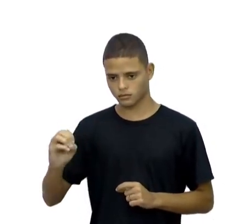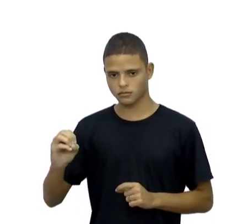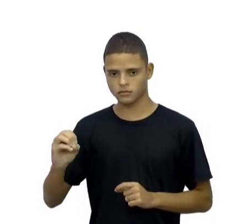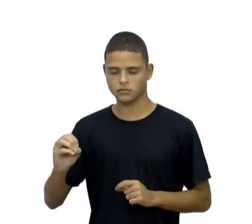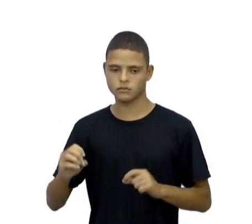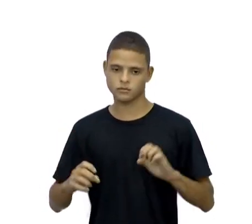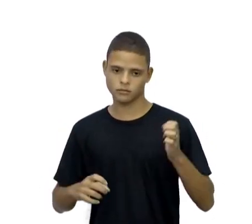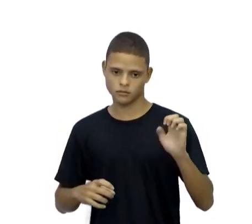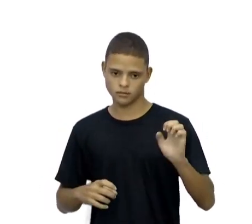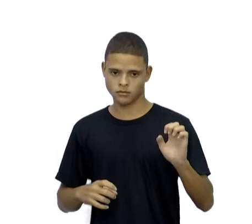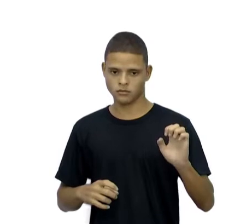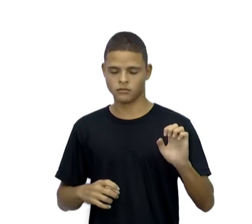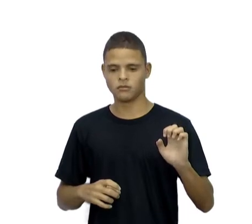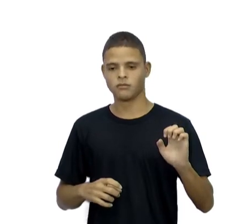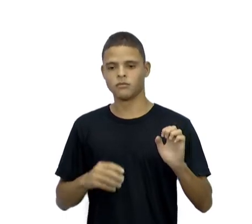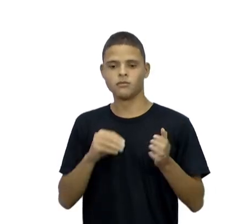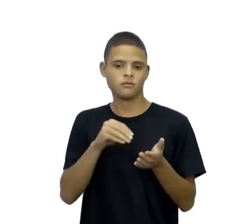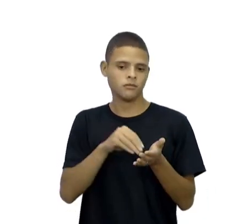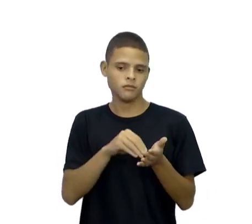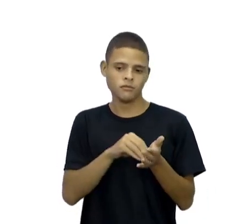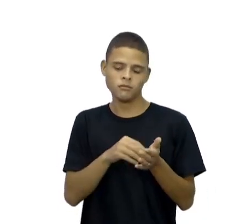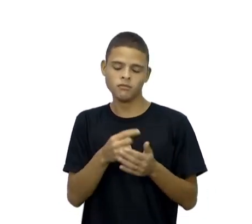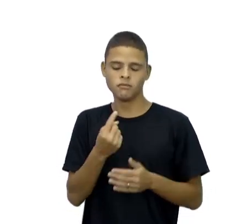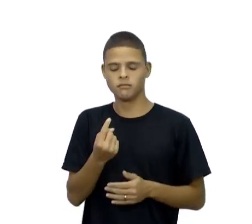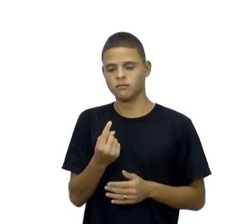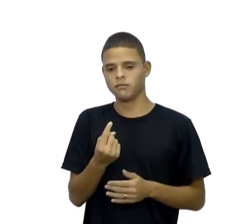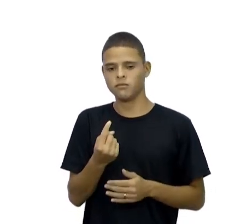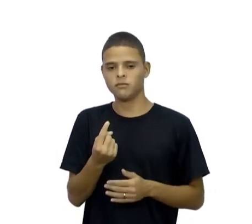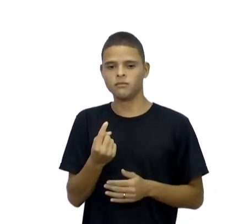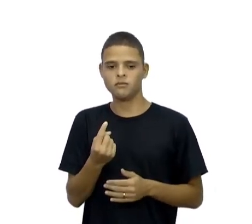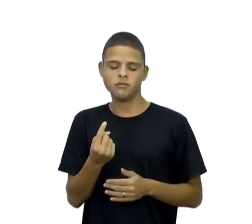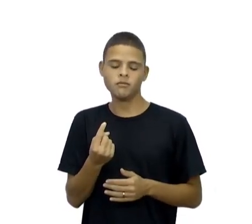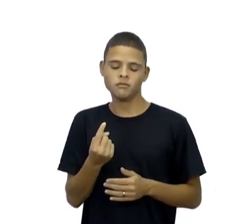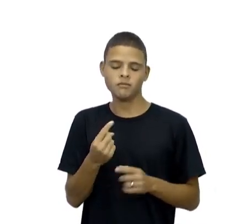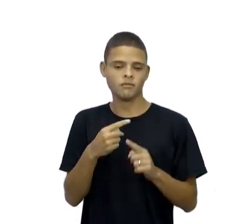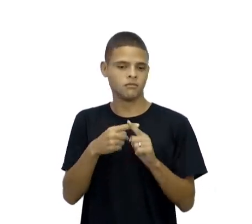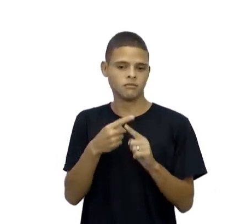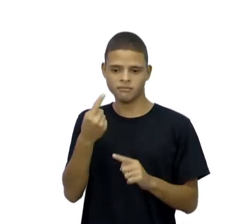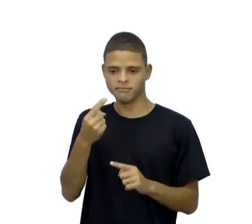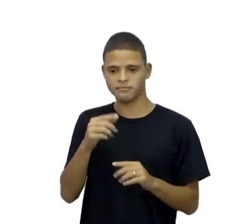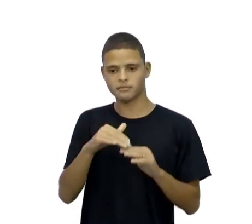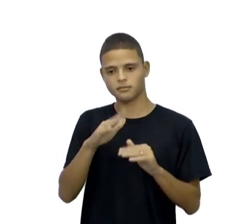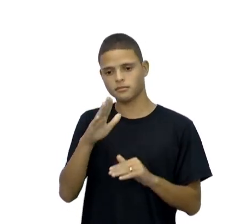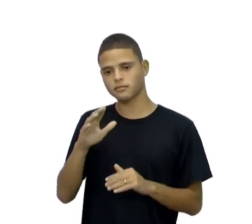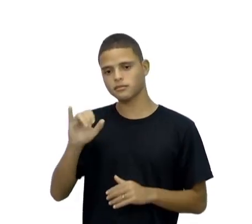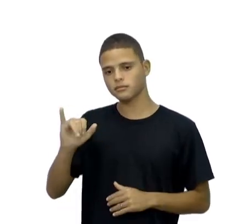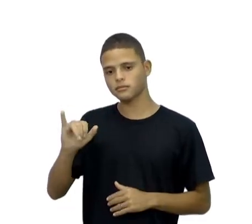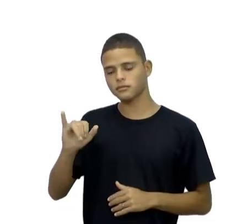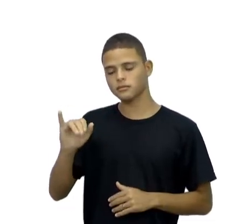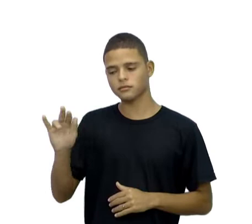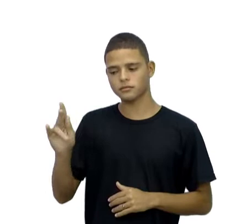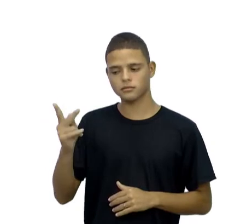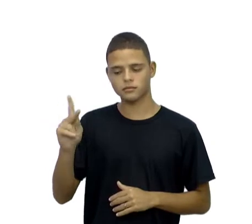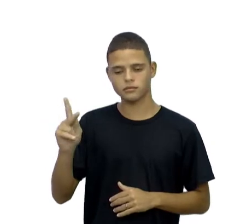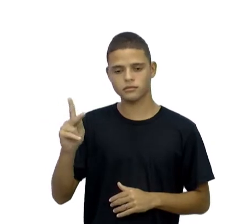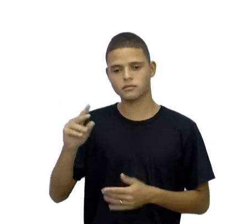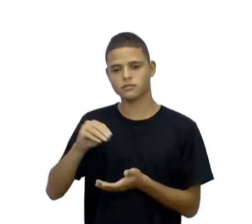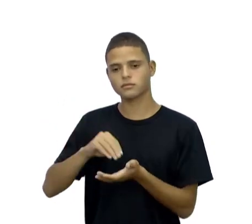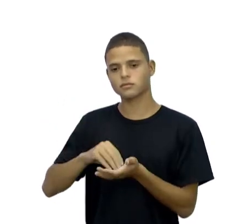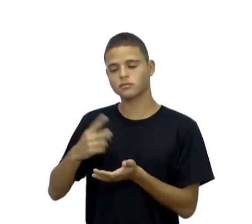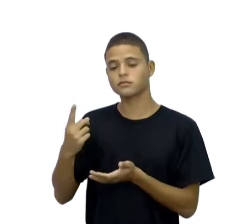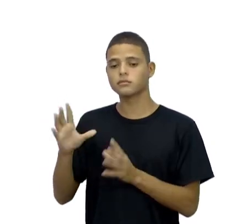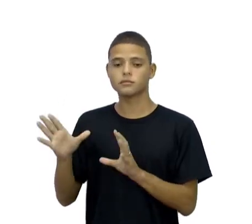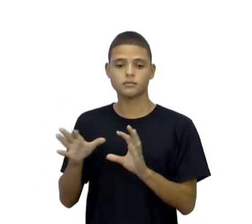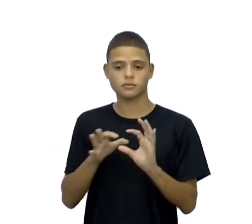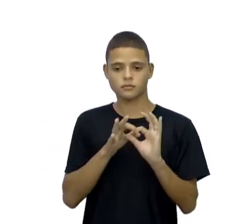última camada, tá faltando um elétron. Tá sobrando, aliás, um elétron, enquanto que o hidrogênio está faltando um. Então, eles